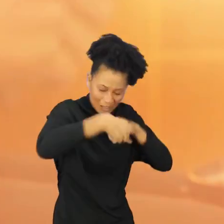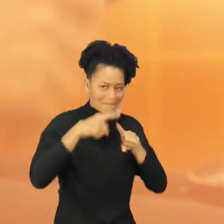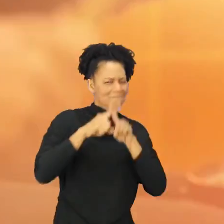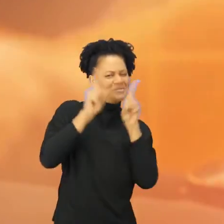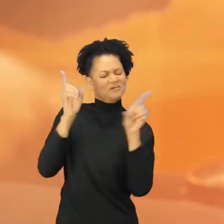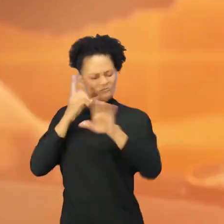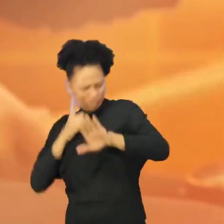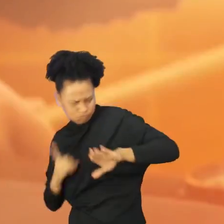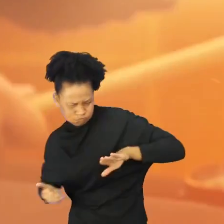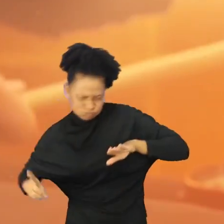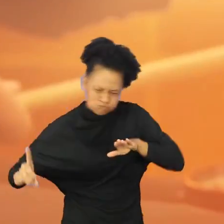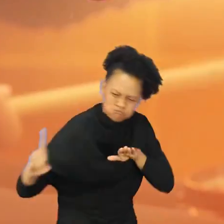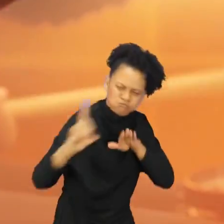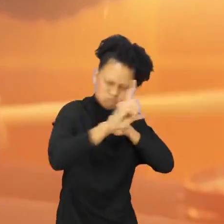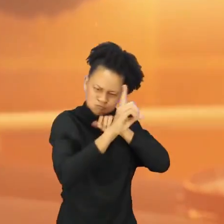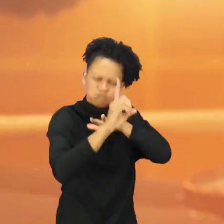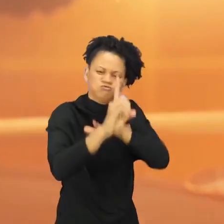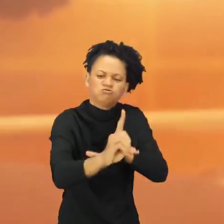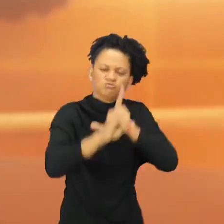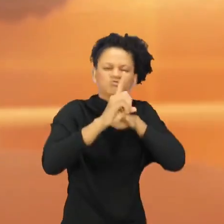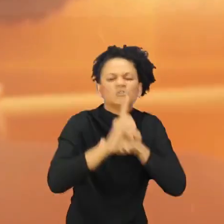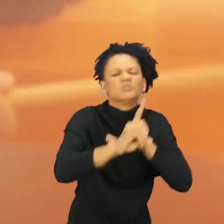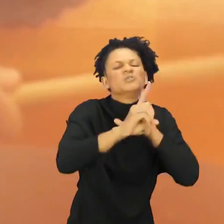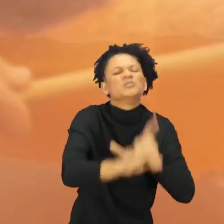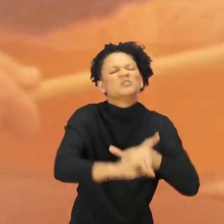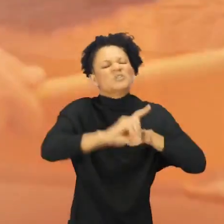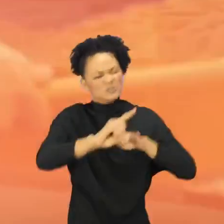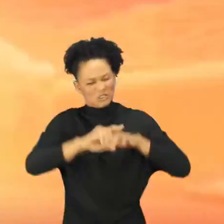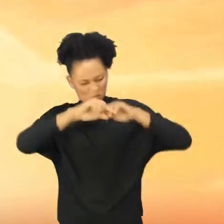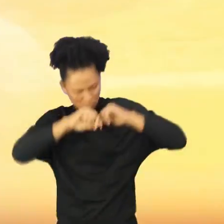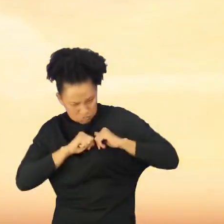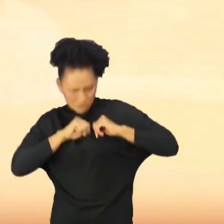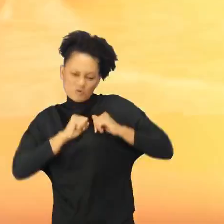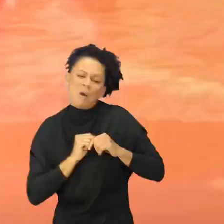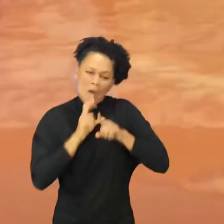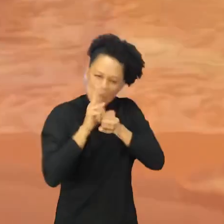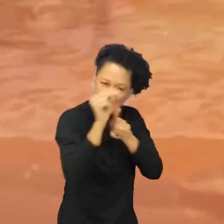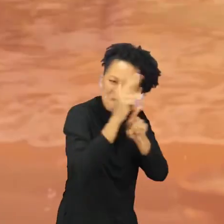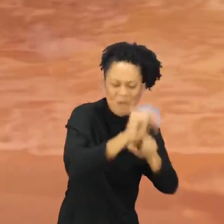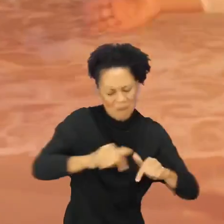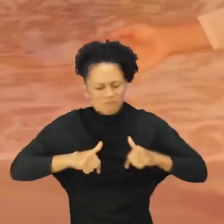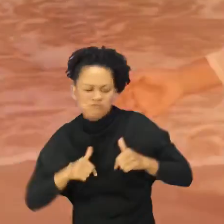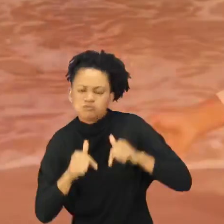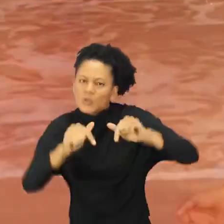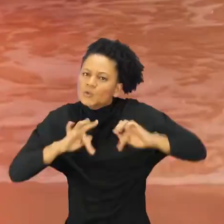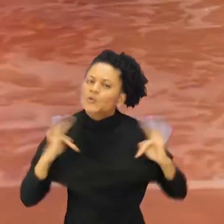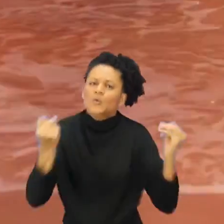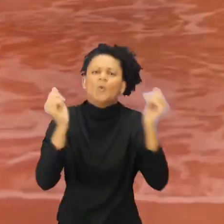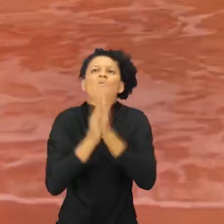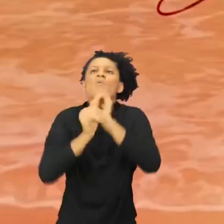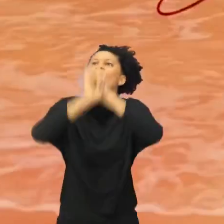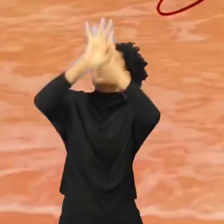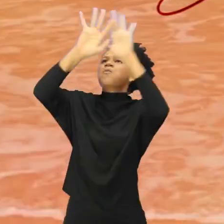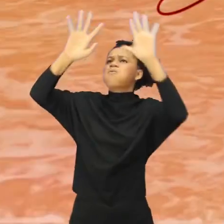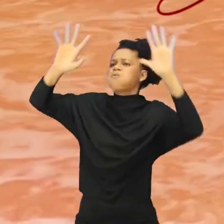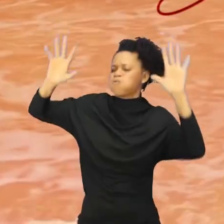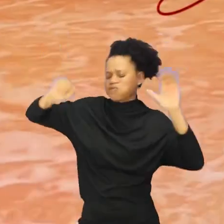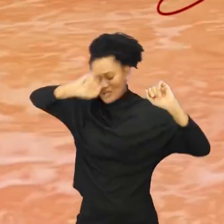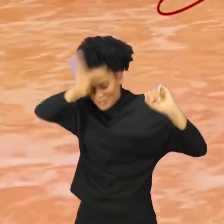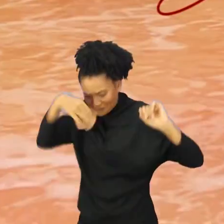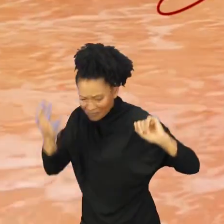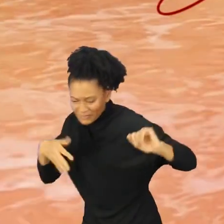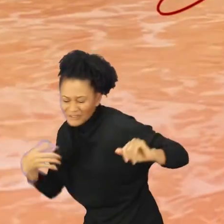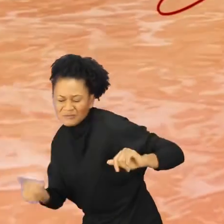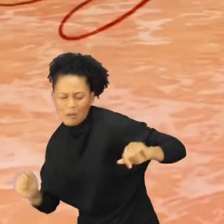vai na frente é Deus Mas quem vai vai na frente é Deus Toda honra que existir, toda glória